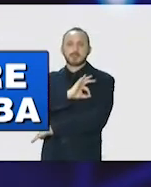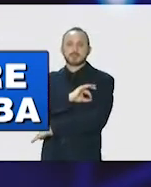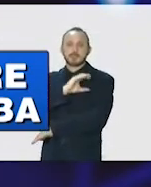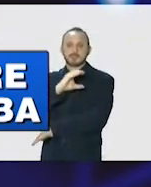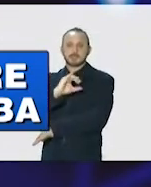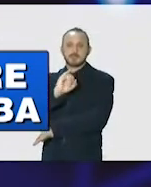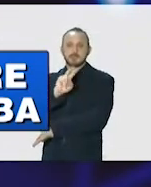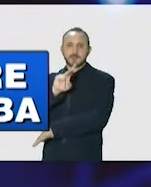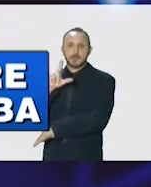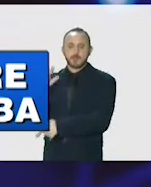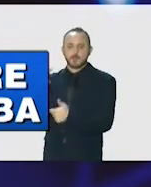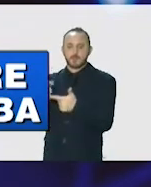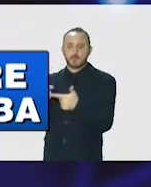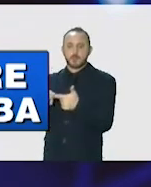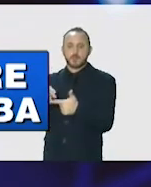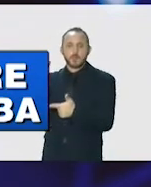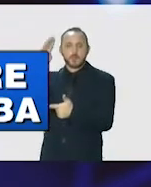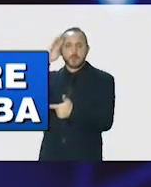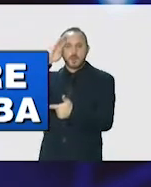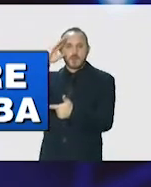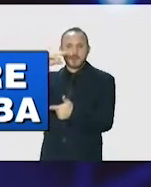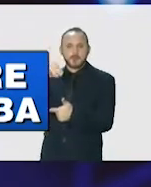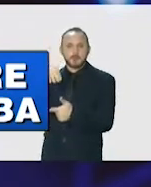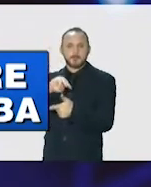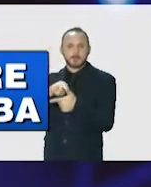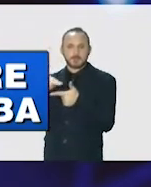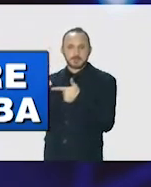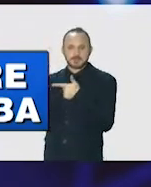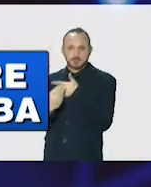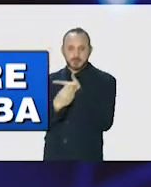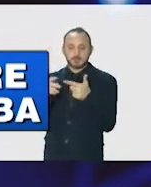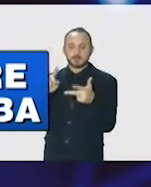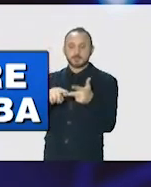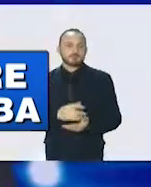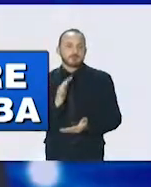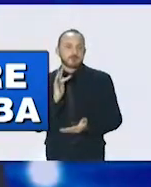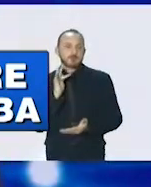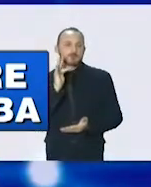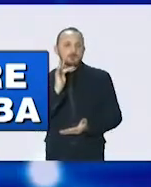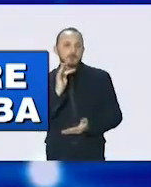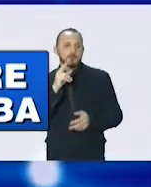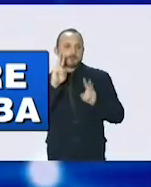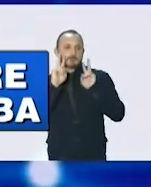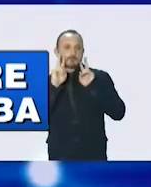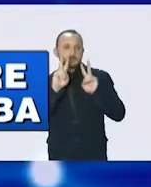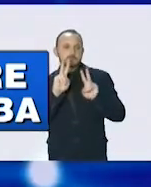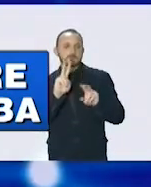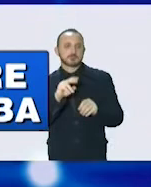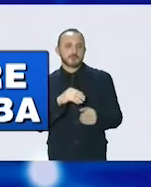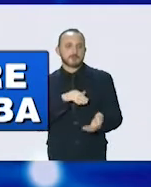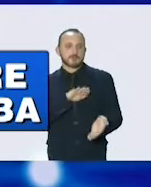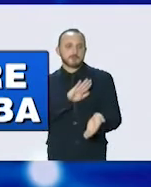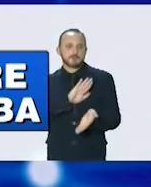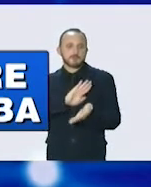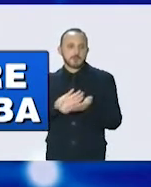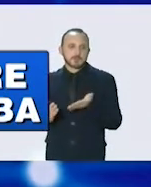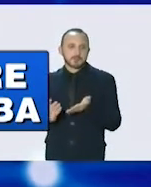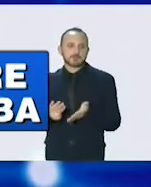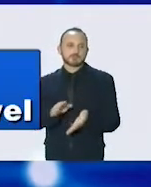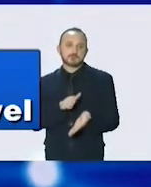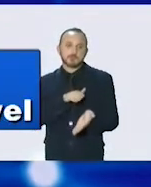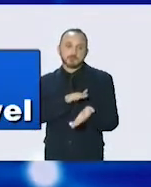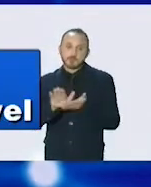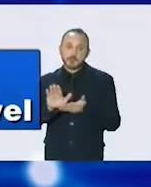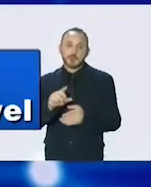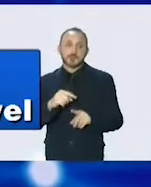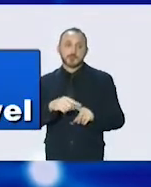essas pessoas, não só fazer a repressão, mas fazer também, antes da repressão, a prevenção. Eu acho que segurança se combate com a prevenção,